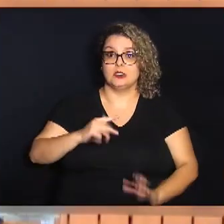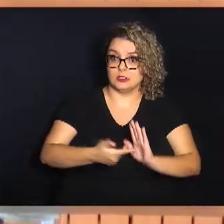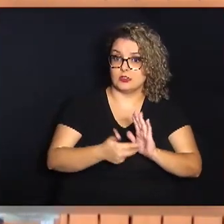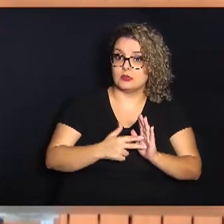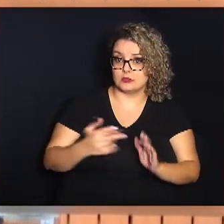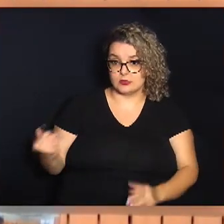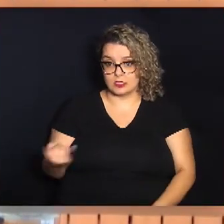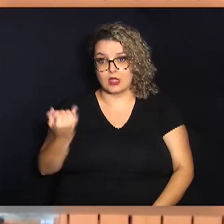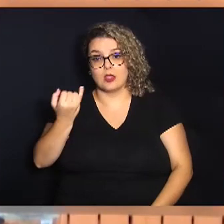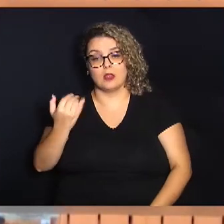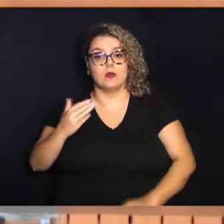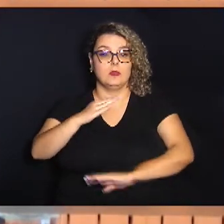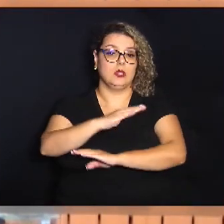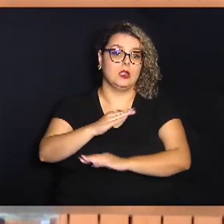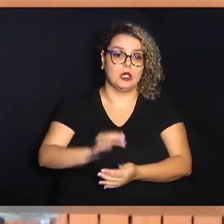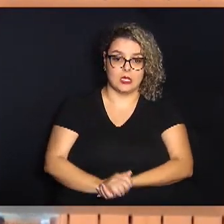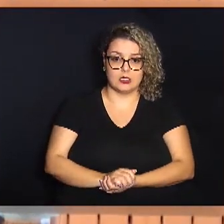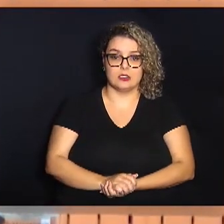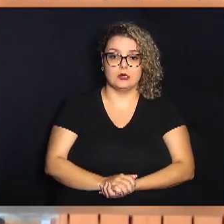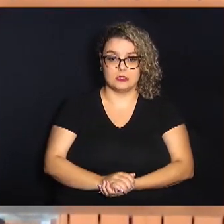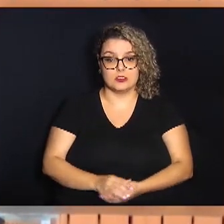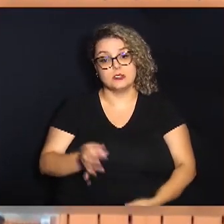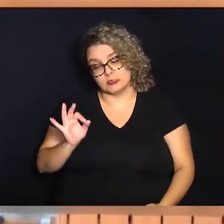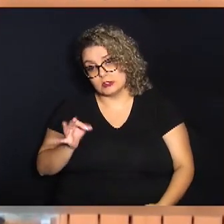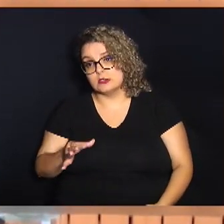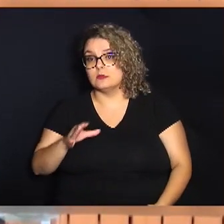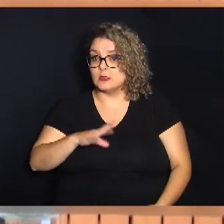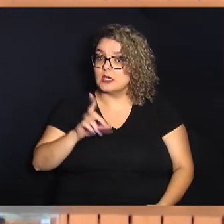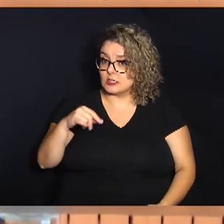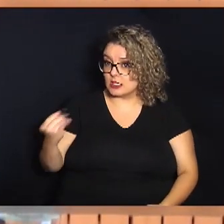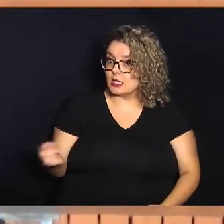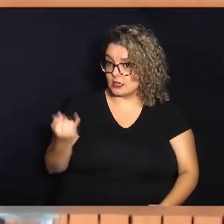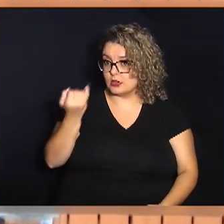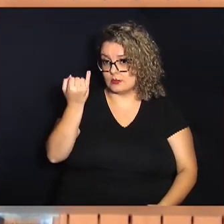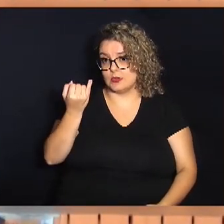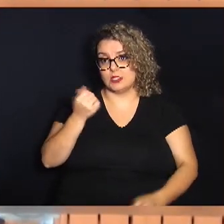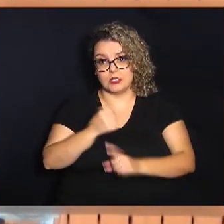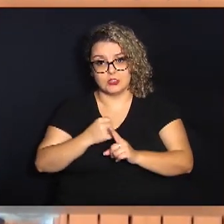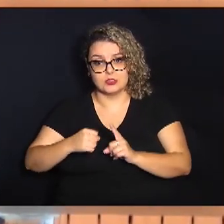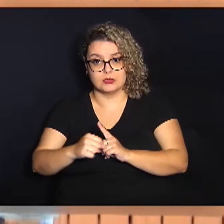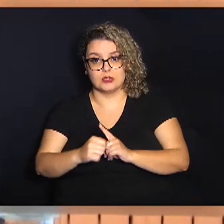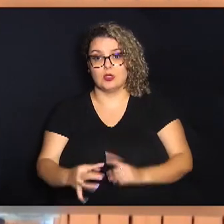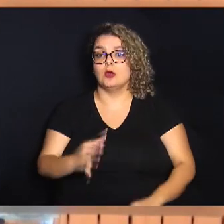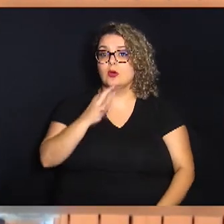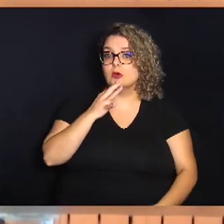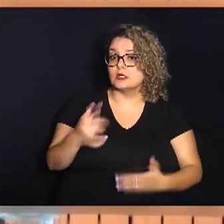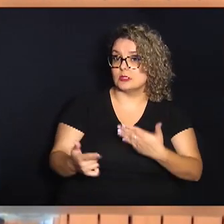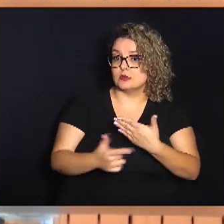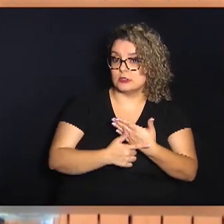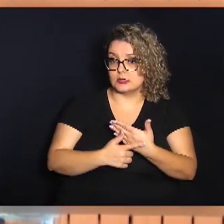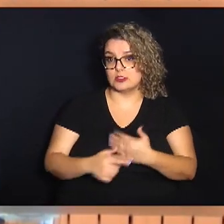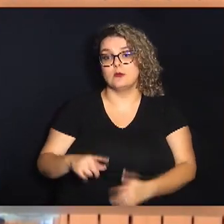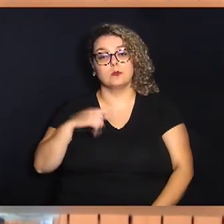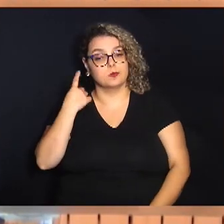para a Câmara e certamente para a cidade, que é importante a sociedade conhecer o papel da